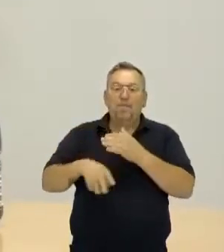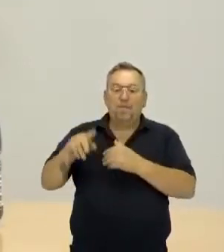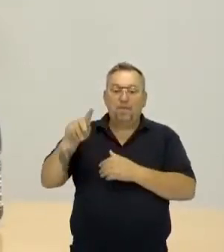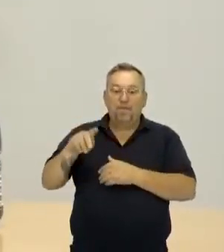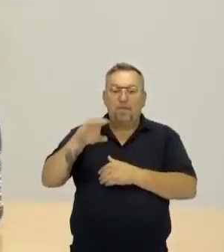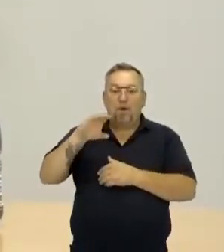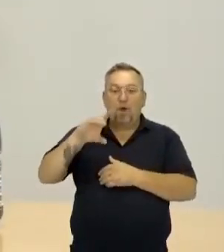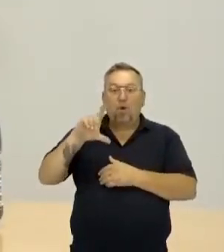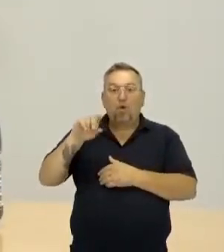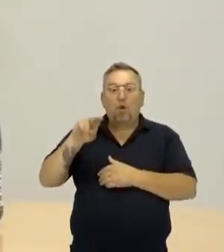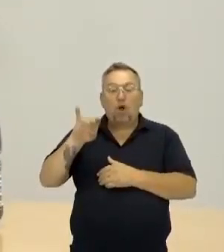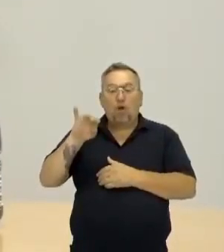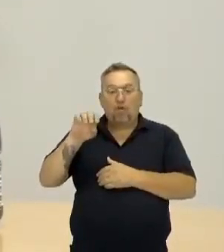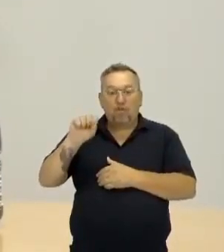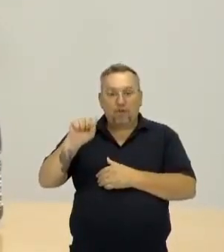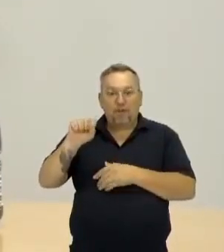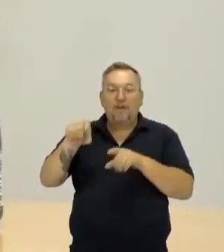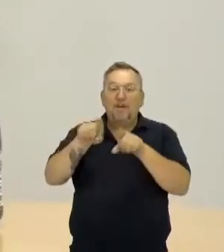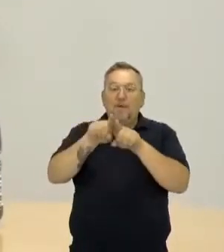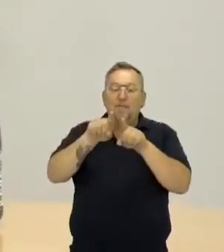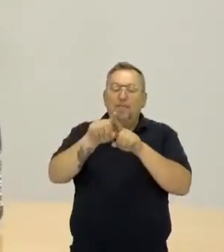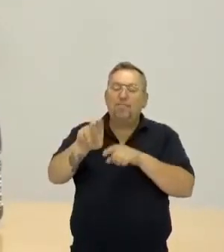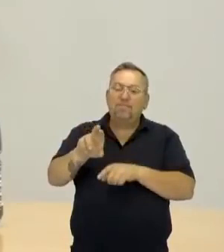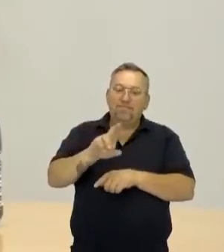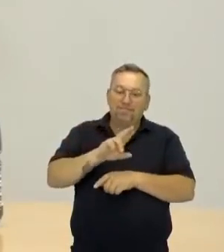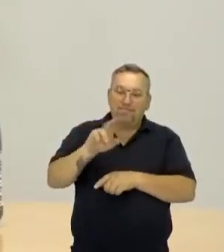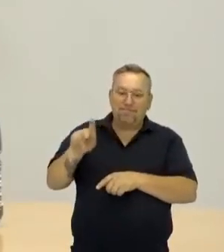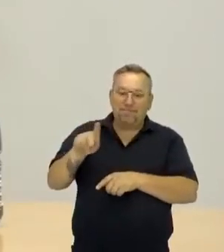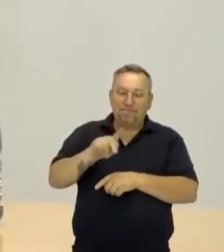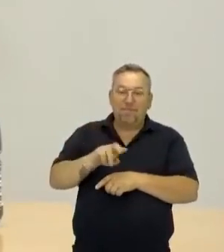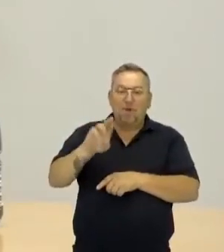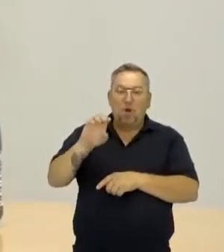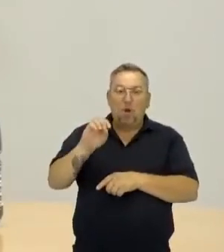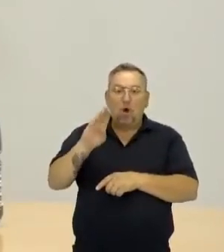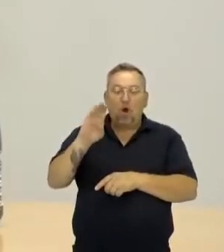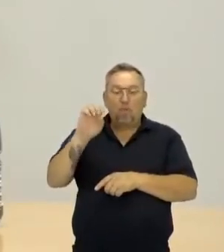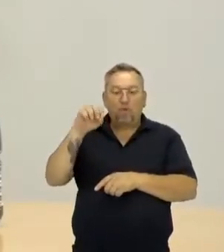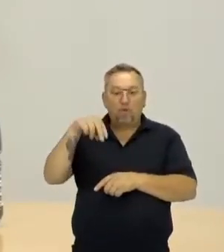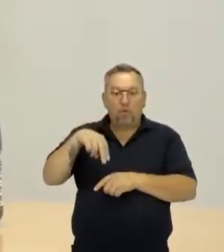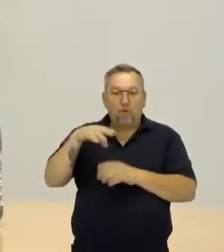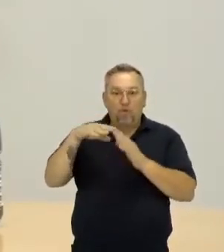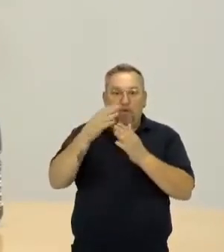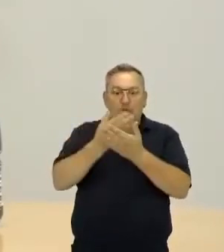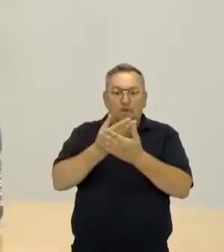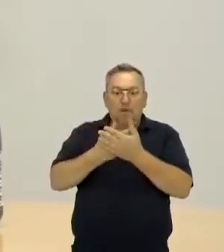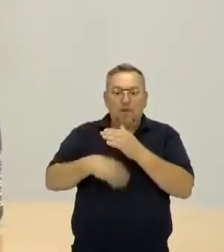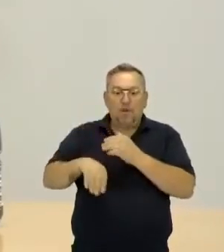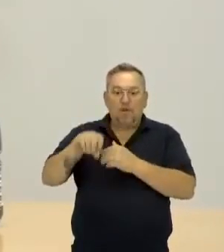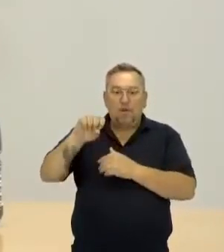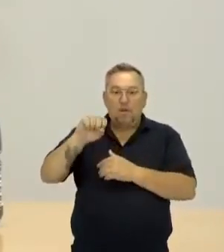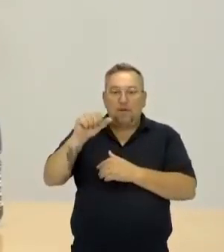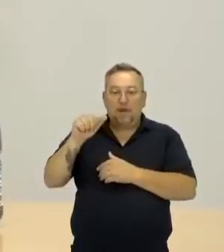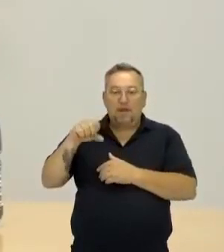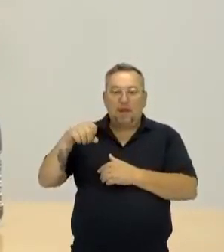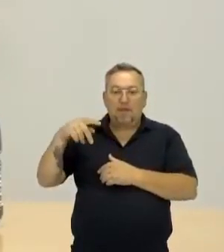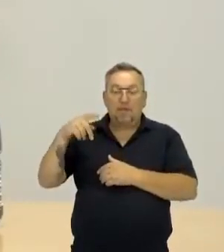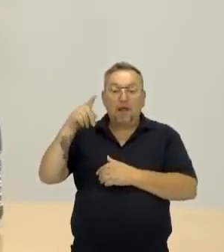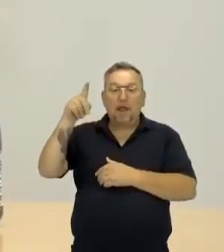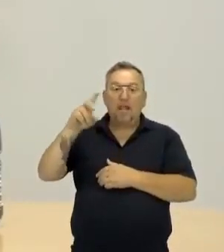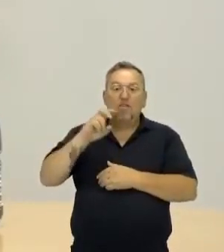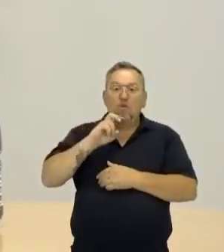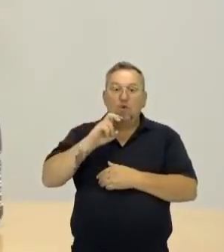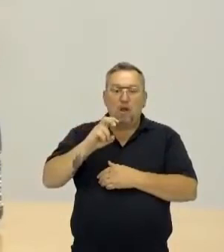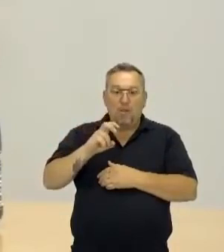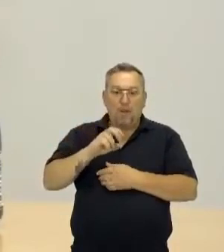Clóvis de Oliveira. E eu selecionei aqui uma resposta do professor Robson, da escola Sara Salvestro de Sorocaba. Está